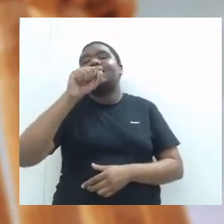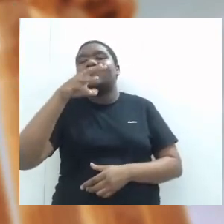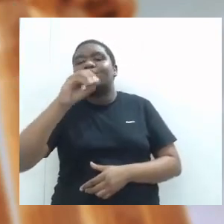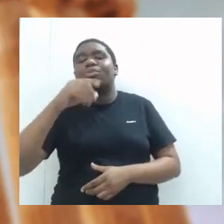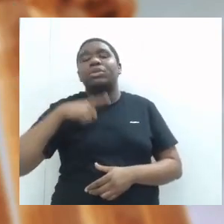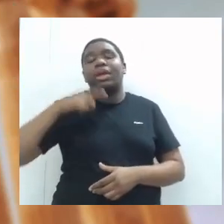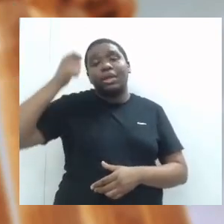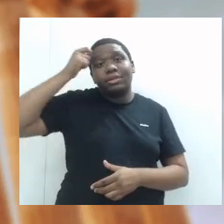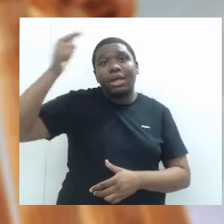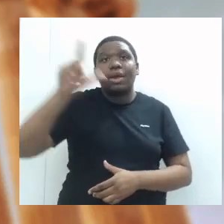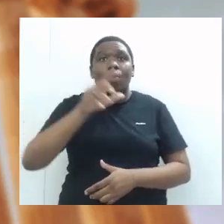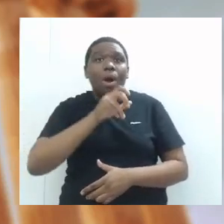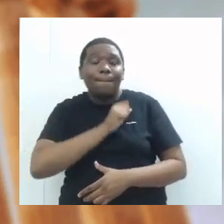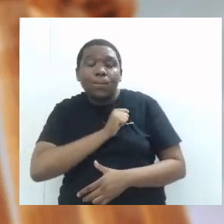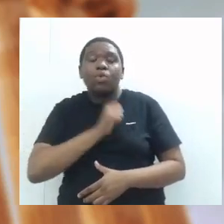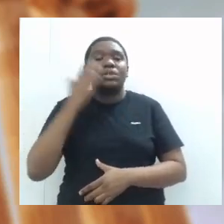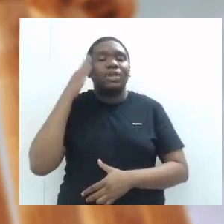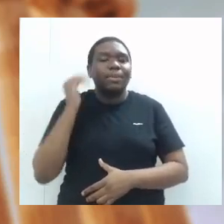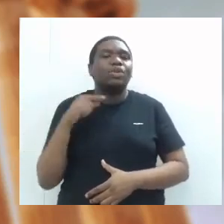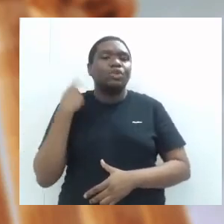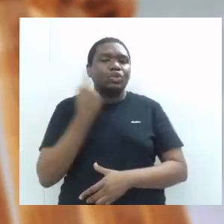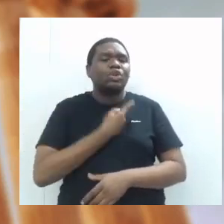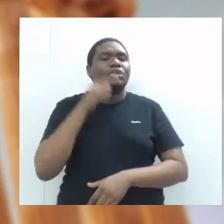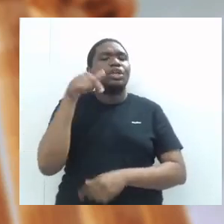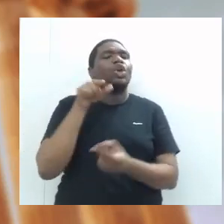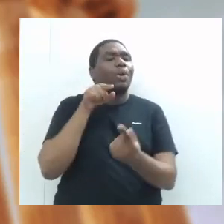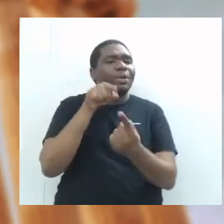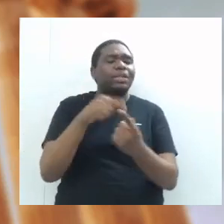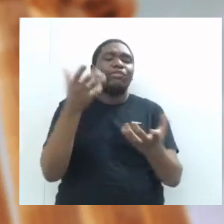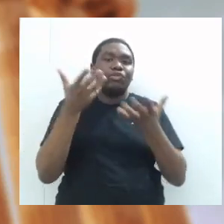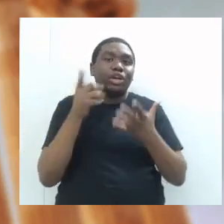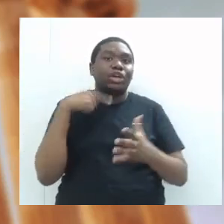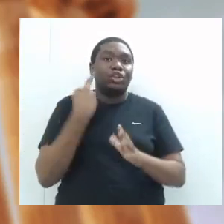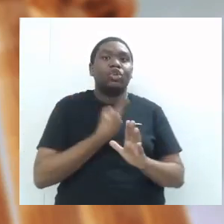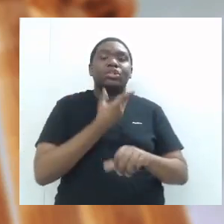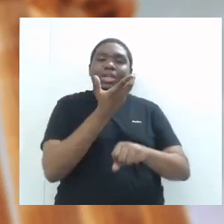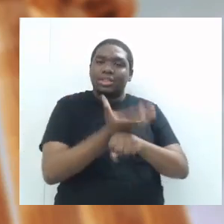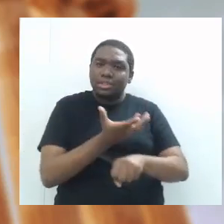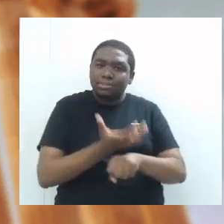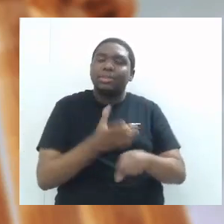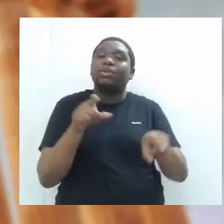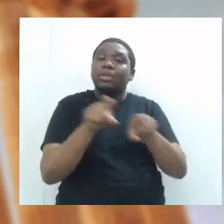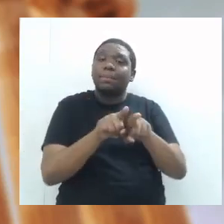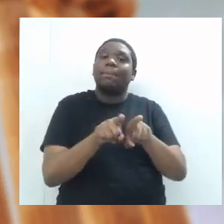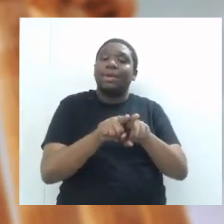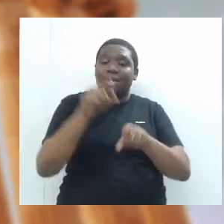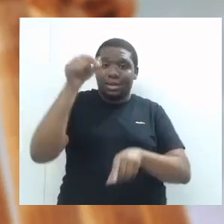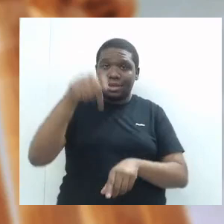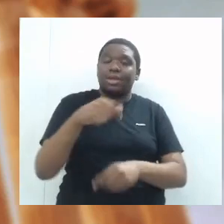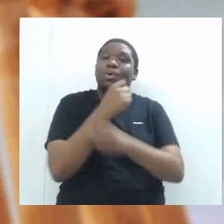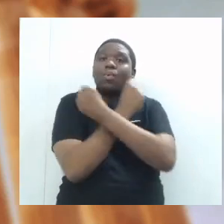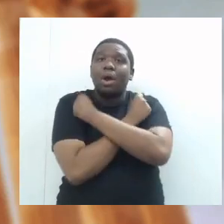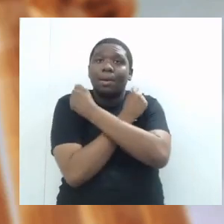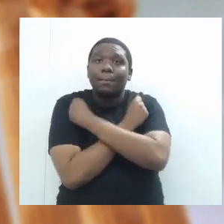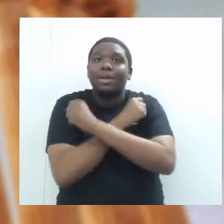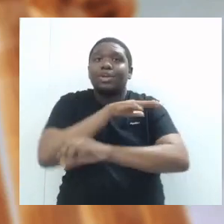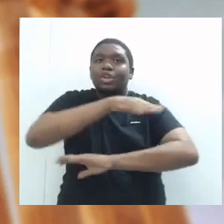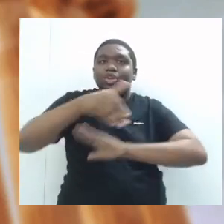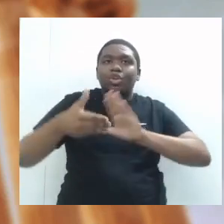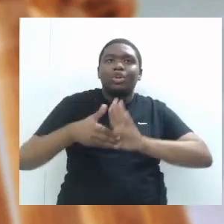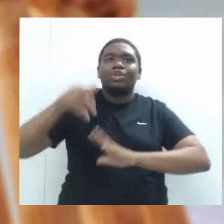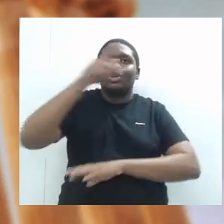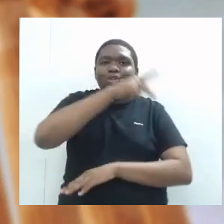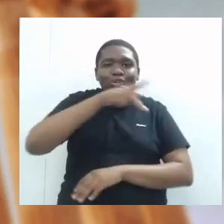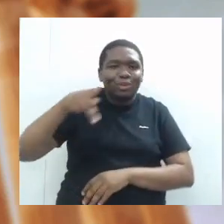amor à sabedoria que procuramos buscar aqui em nosso componente. Também mando aqui um abraço a todos os professores de